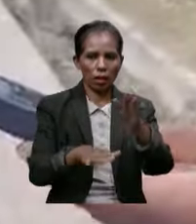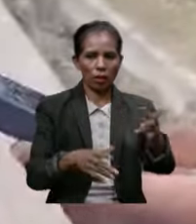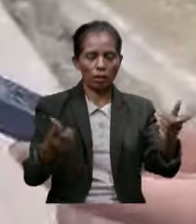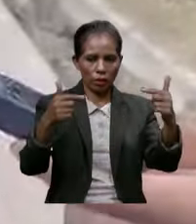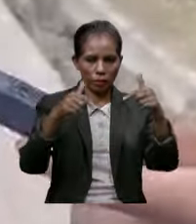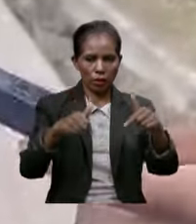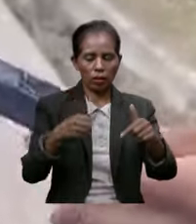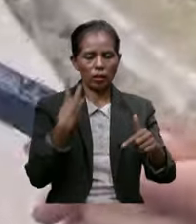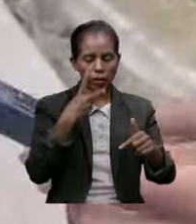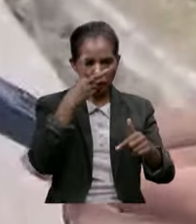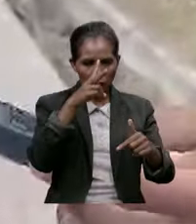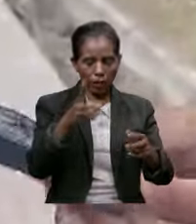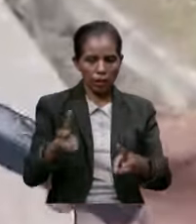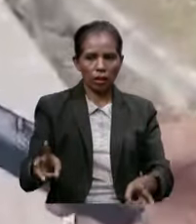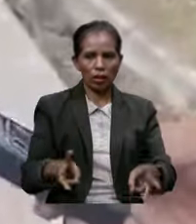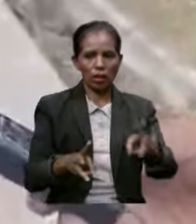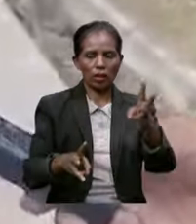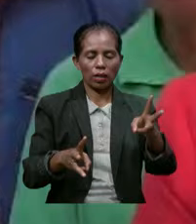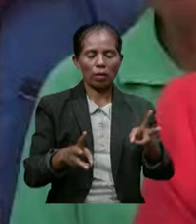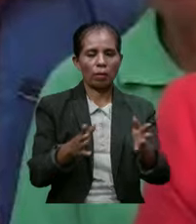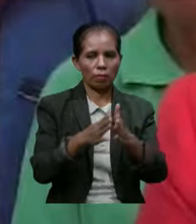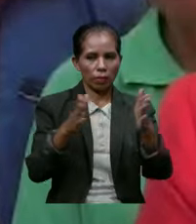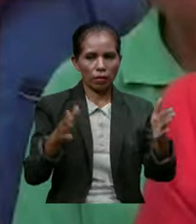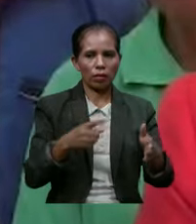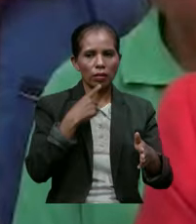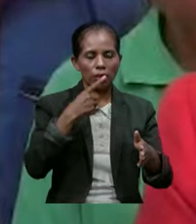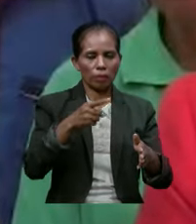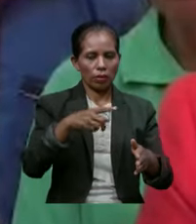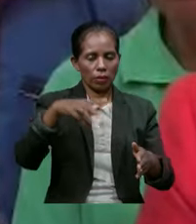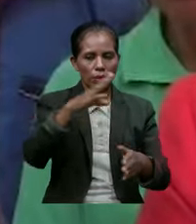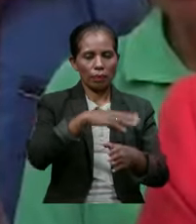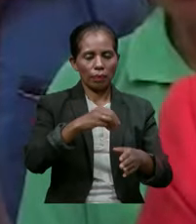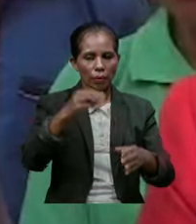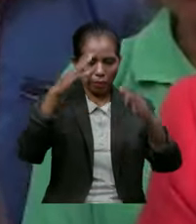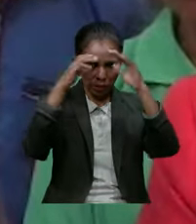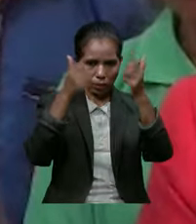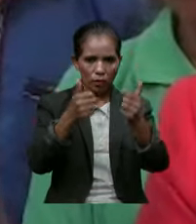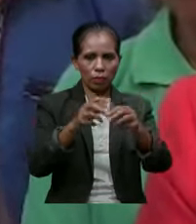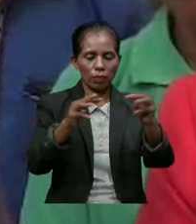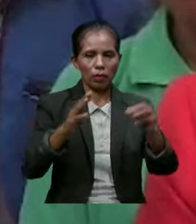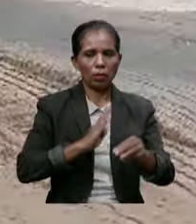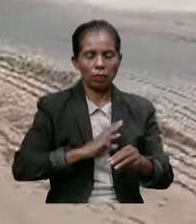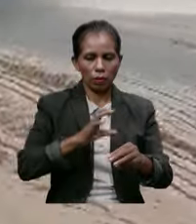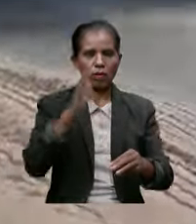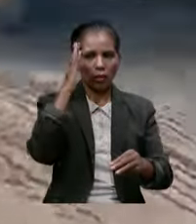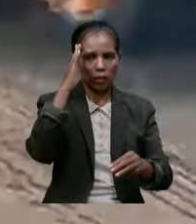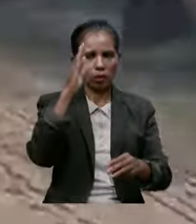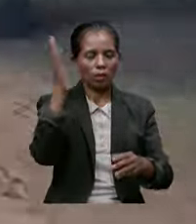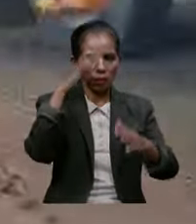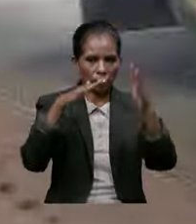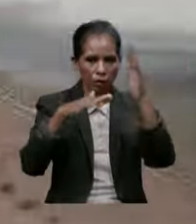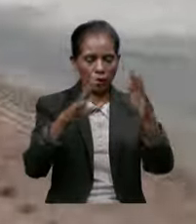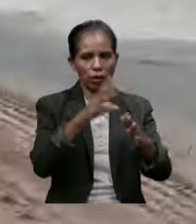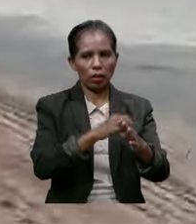tempo enganemos a nação dala protocolo. A tamba preocupação né presidente e autoridade município Balcão reconhece problema ainda né